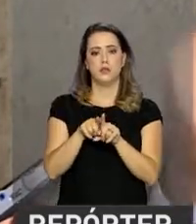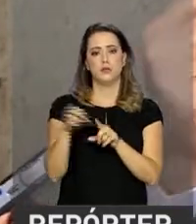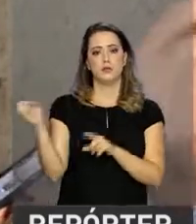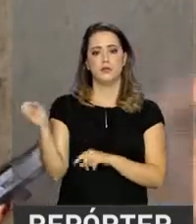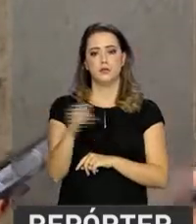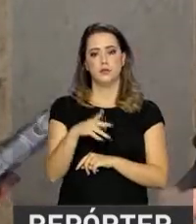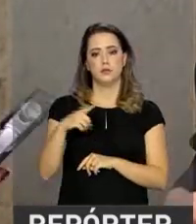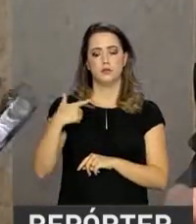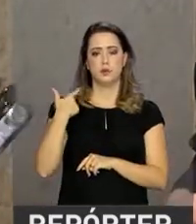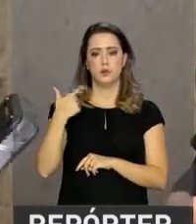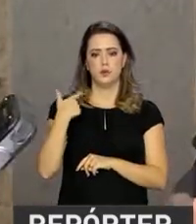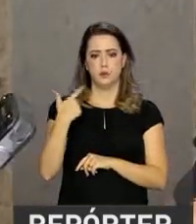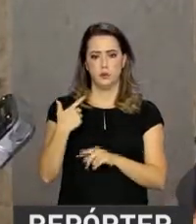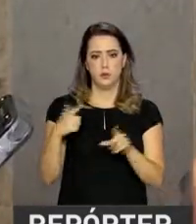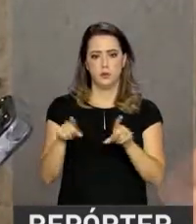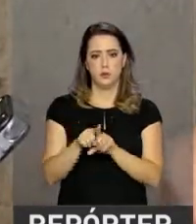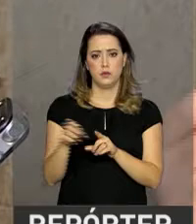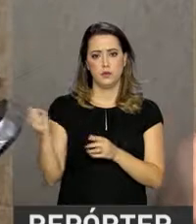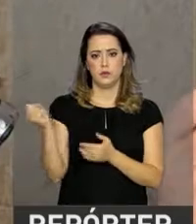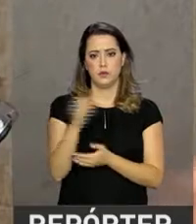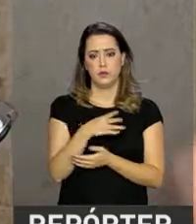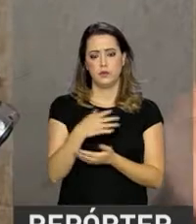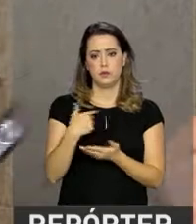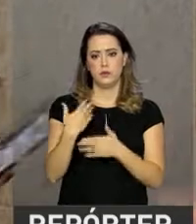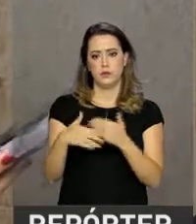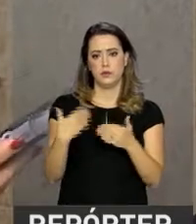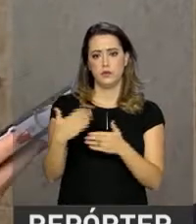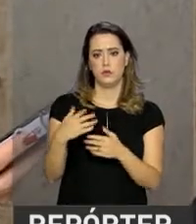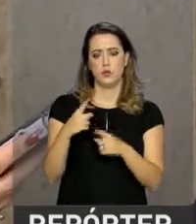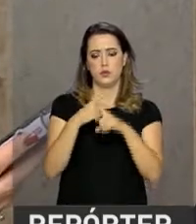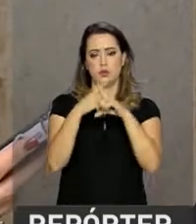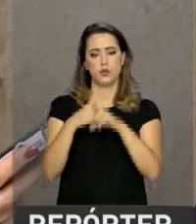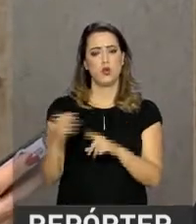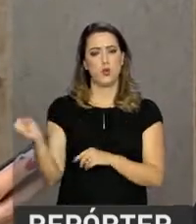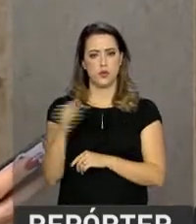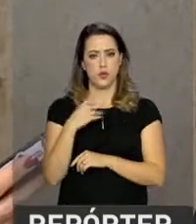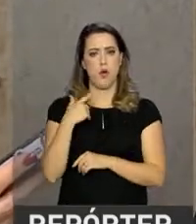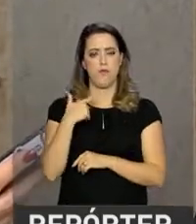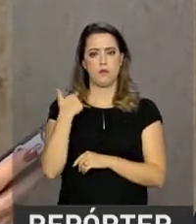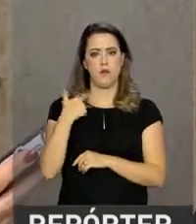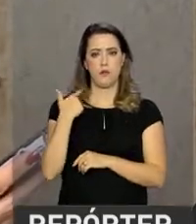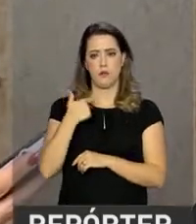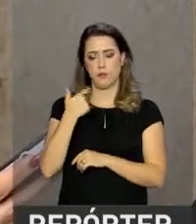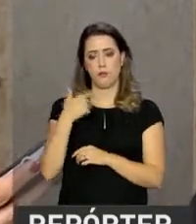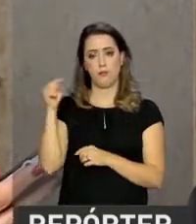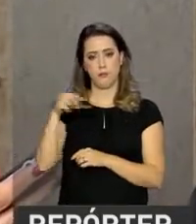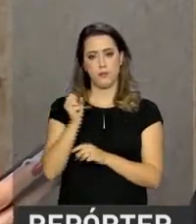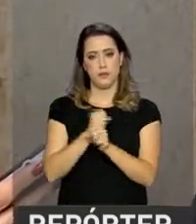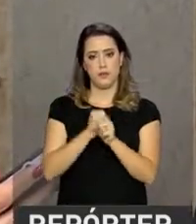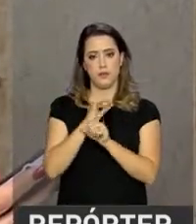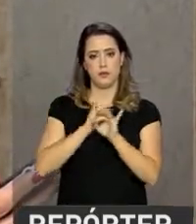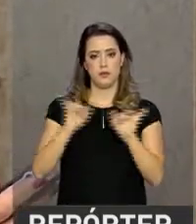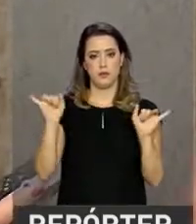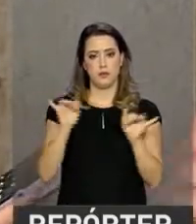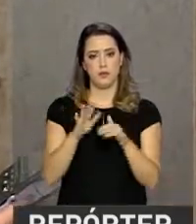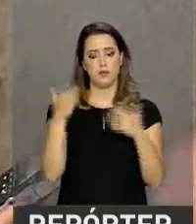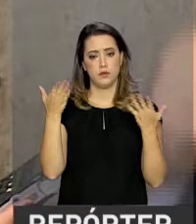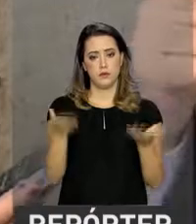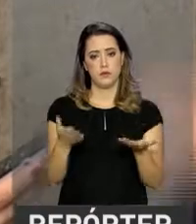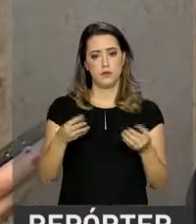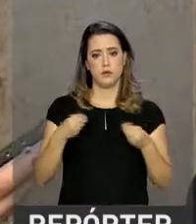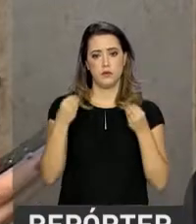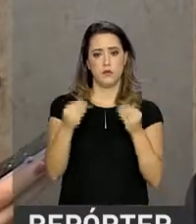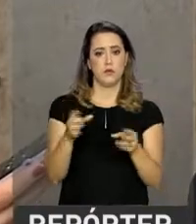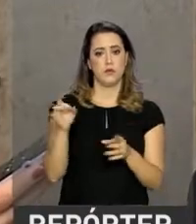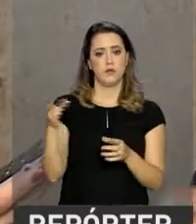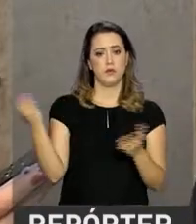novas é aposta né enfim jogos que serão ainda este ano anunciados e eles virão